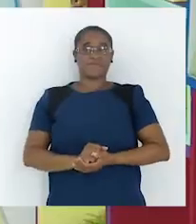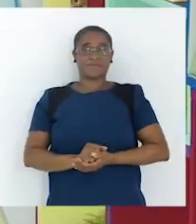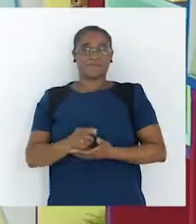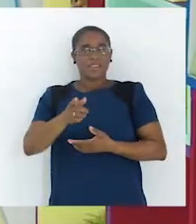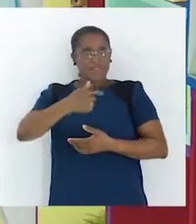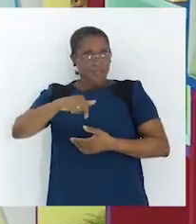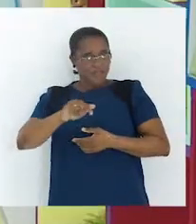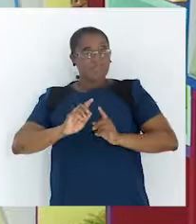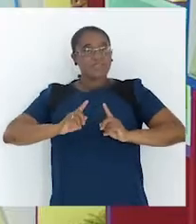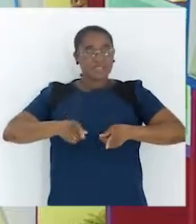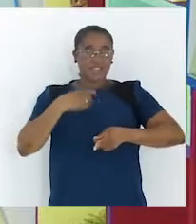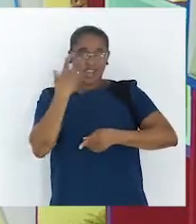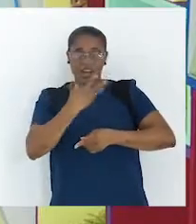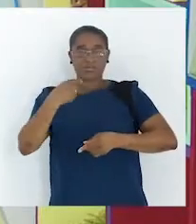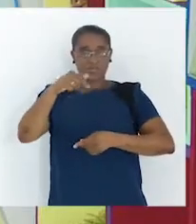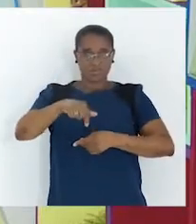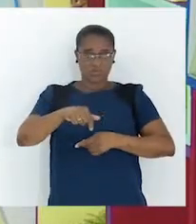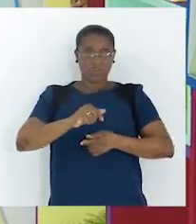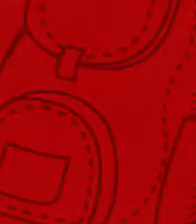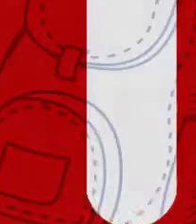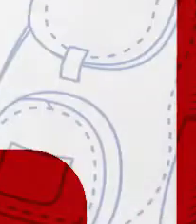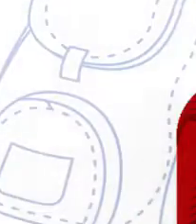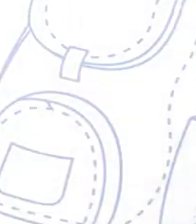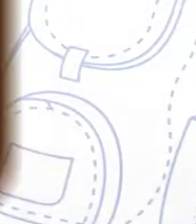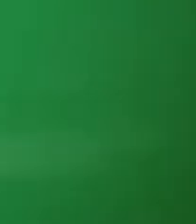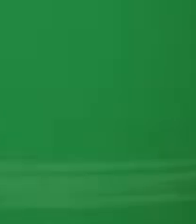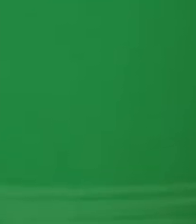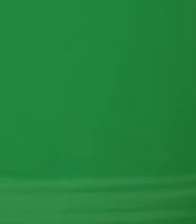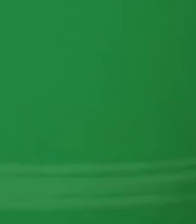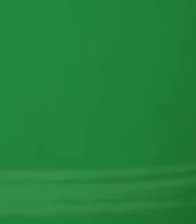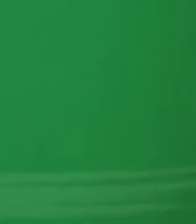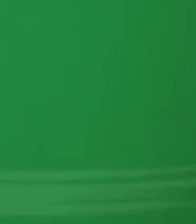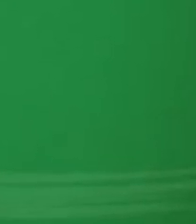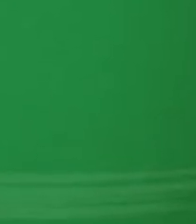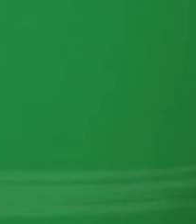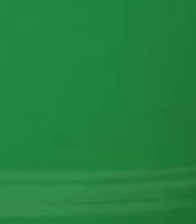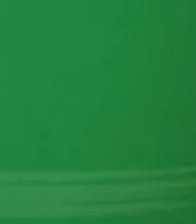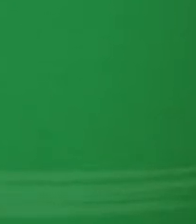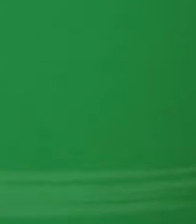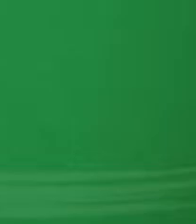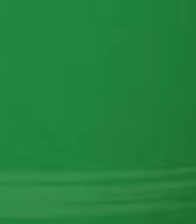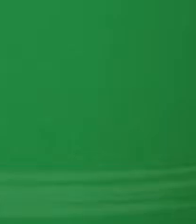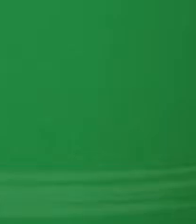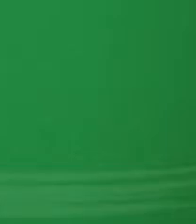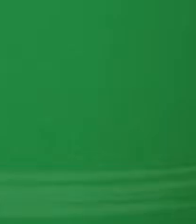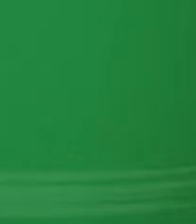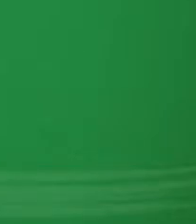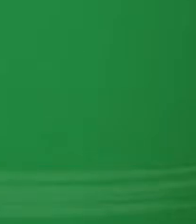vamos para a nossa aula de hoje então vamos ver o nosso cenário